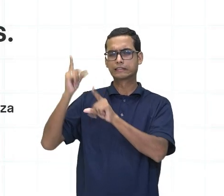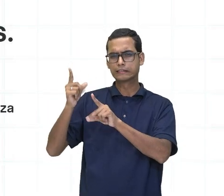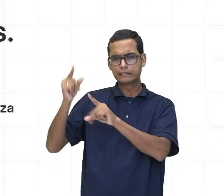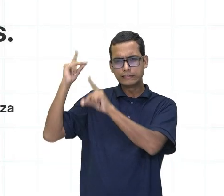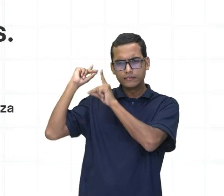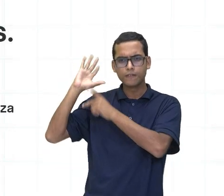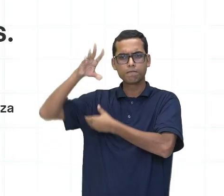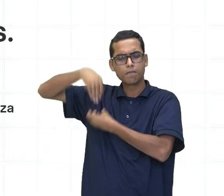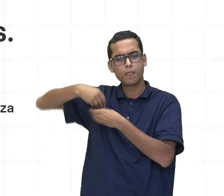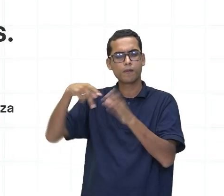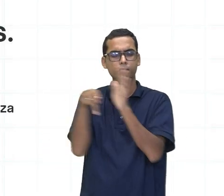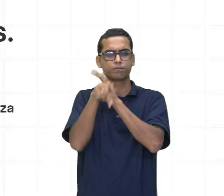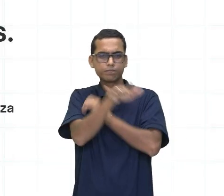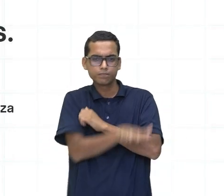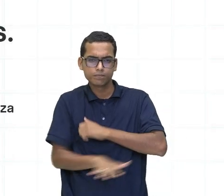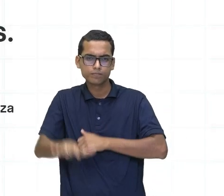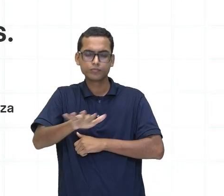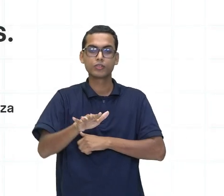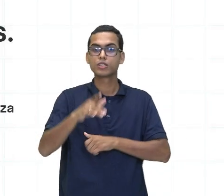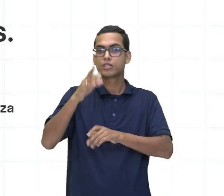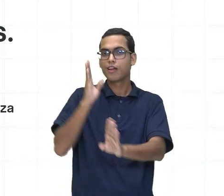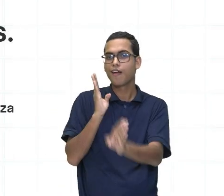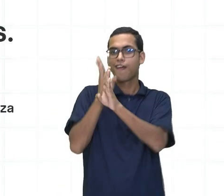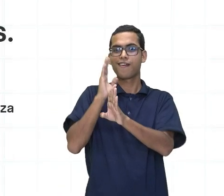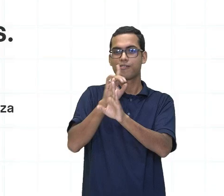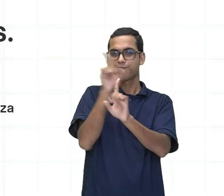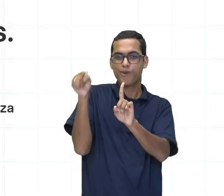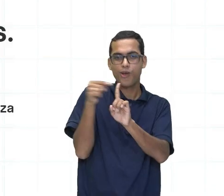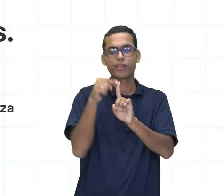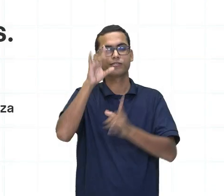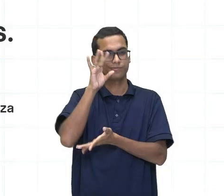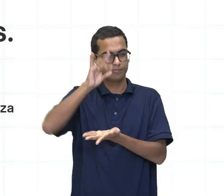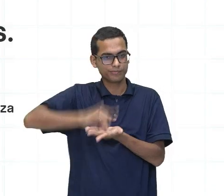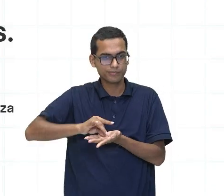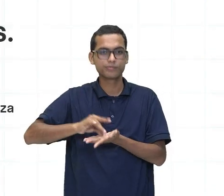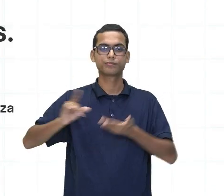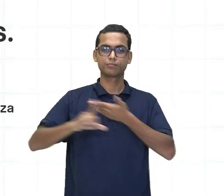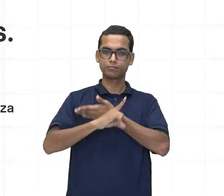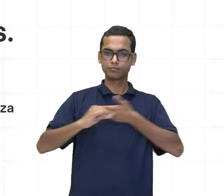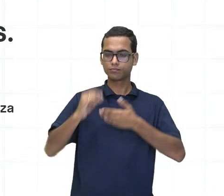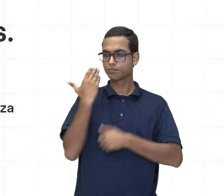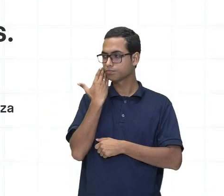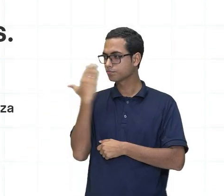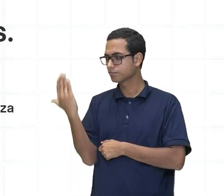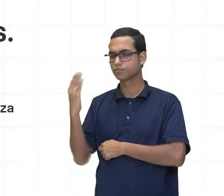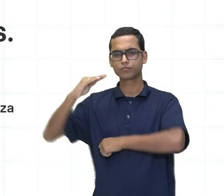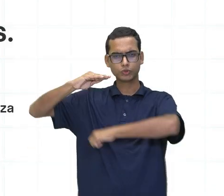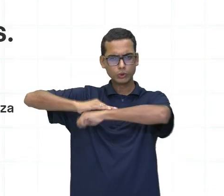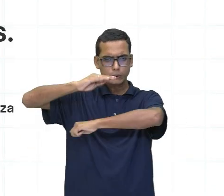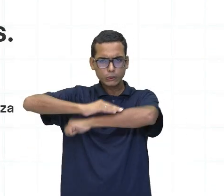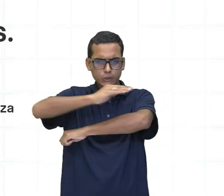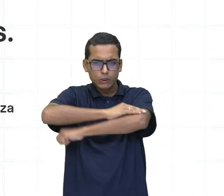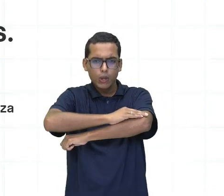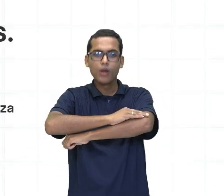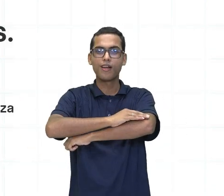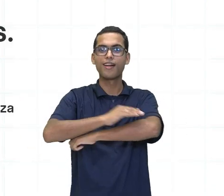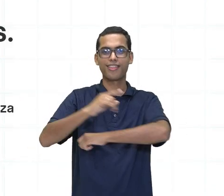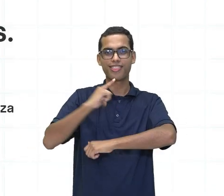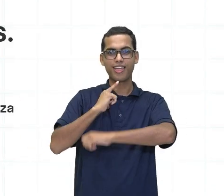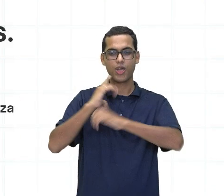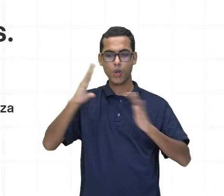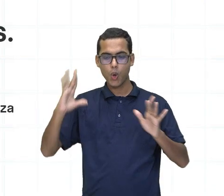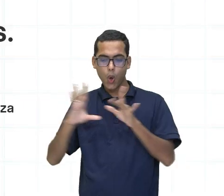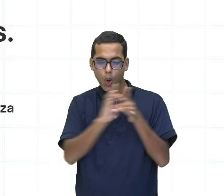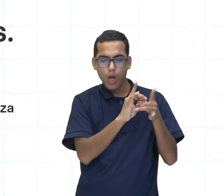E na história do Sapo Taroubequê não deixa de ser diferente, né? Ele tem essa questão do embate entre a